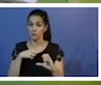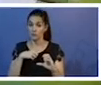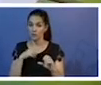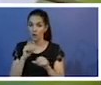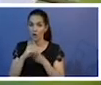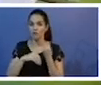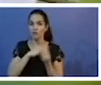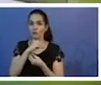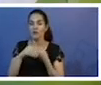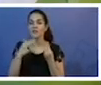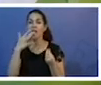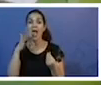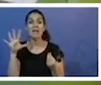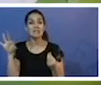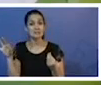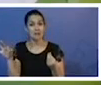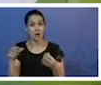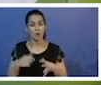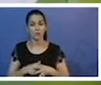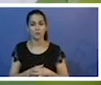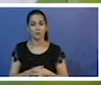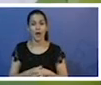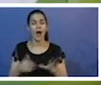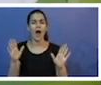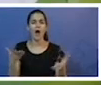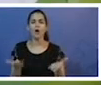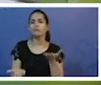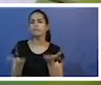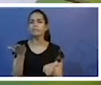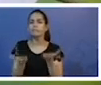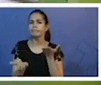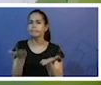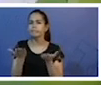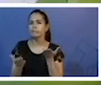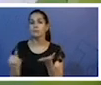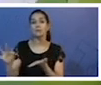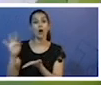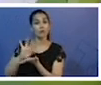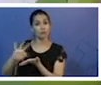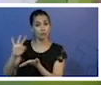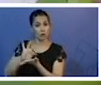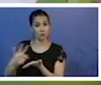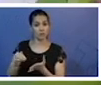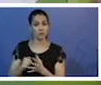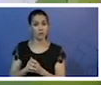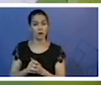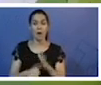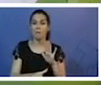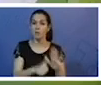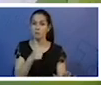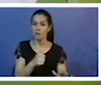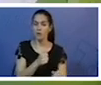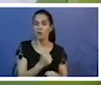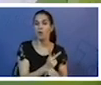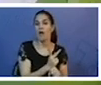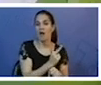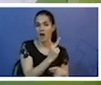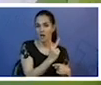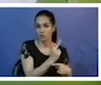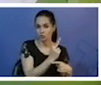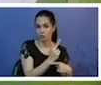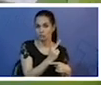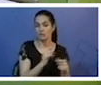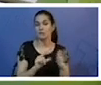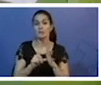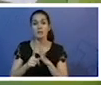do sal. E agora a gente tem que fazer o balanceamento da fórmula. Então, primeiro eu ponho o cátion, depois o ânion. Como